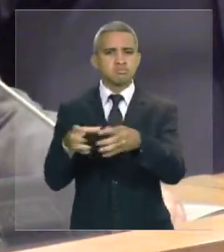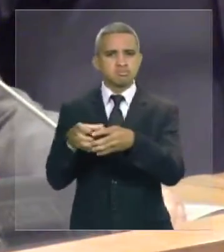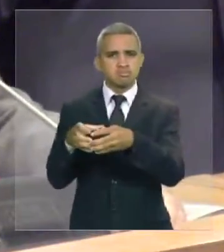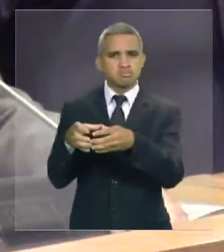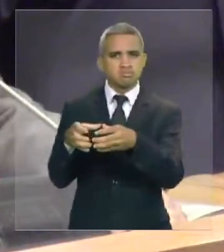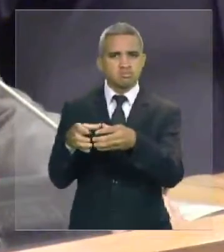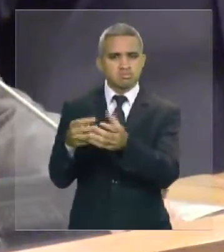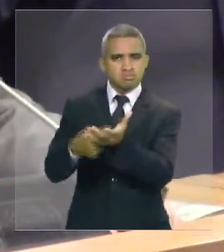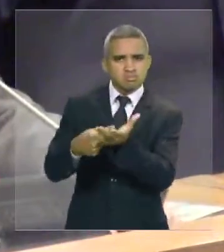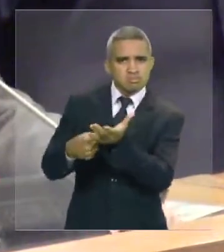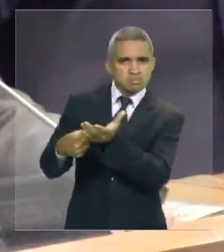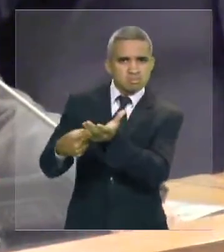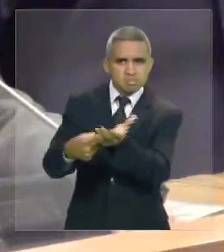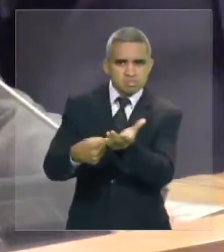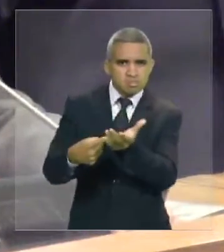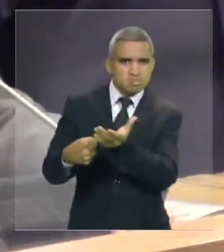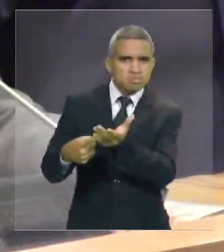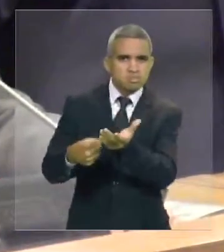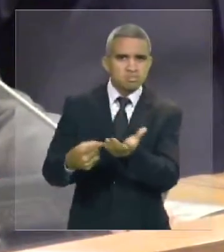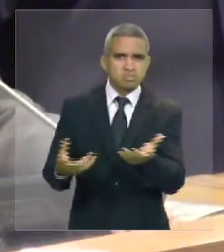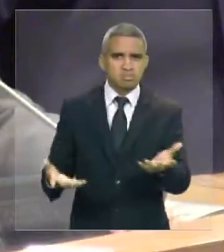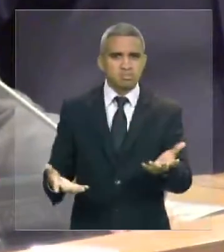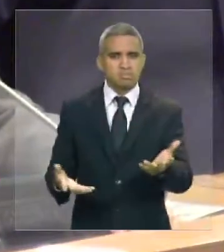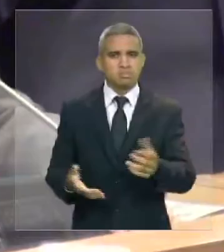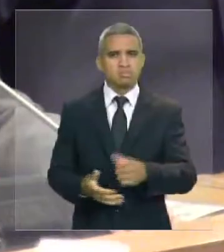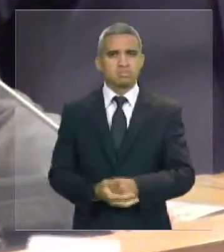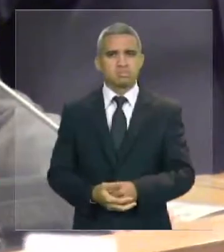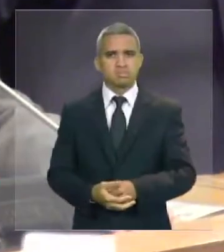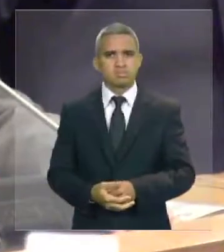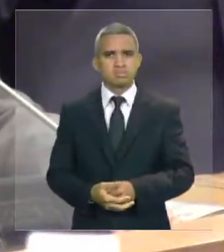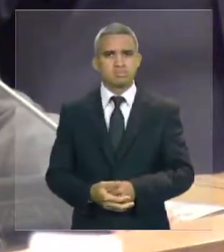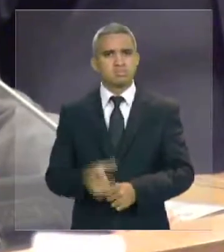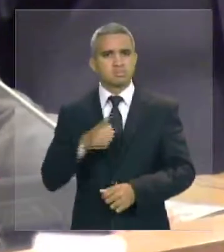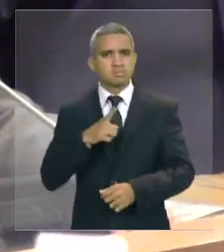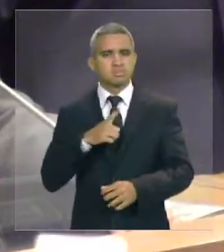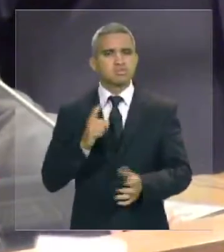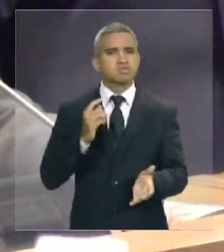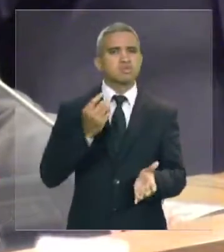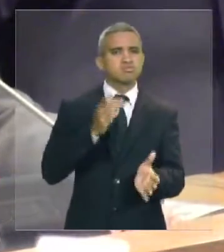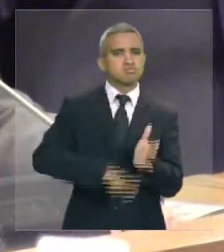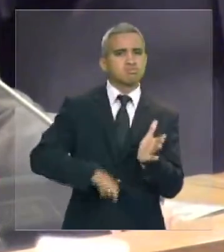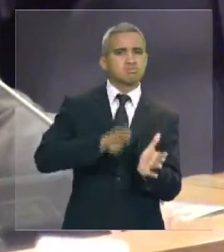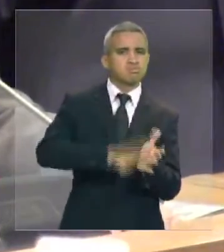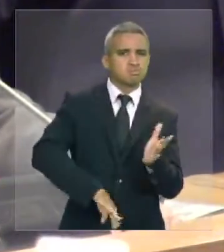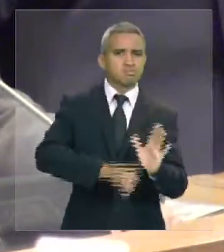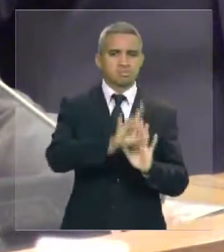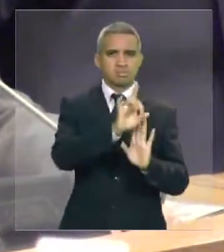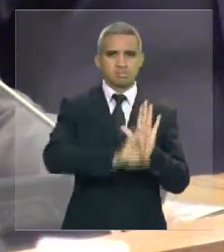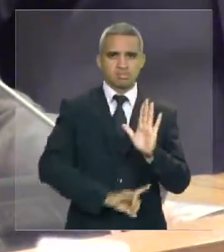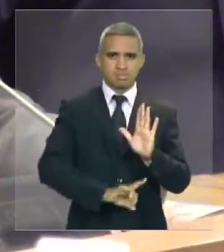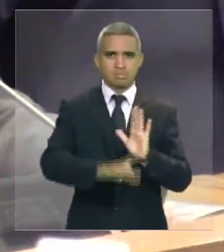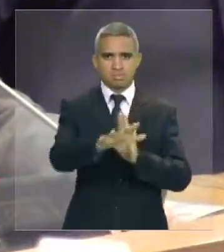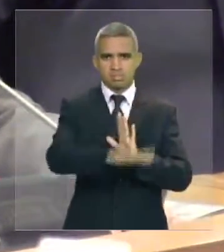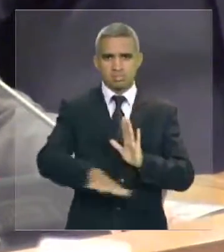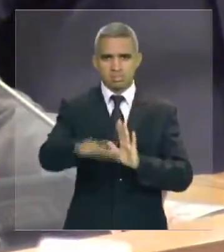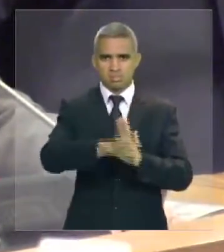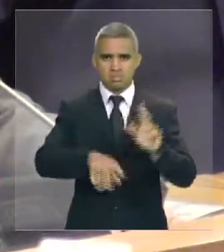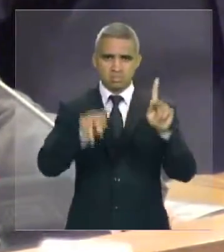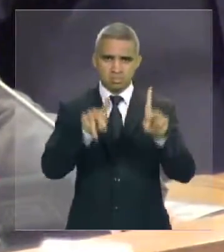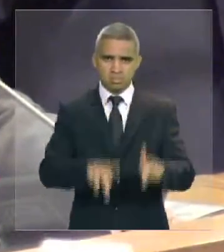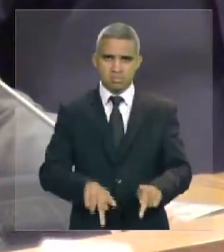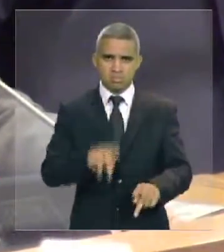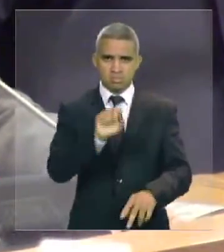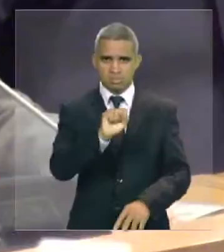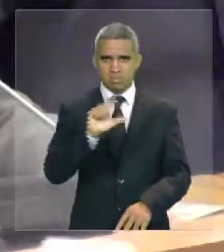que agride direitos da população usuária do transporte público de